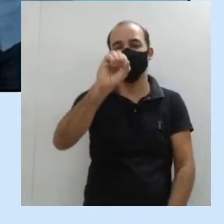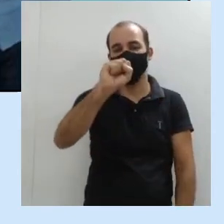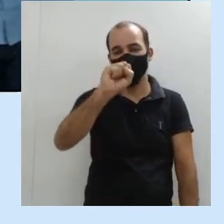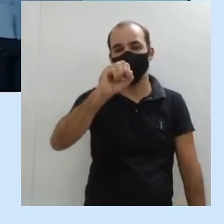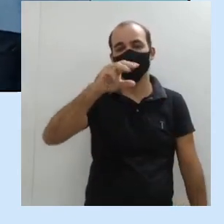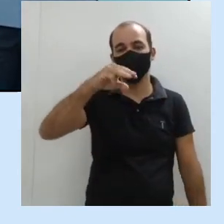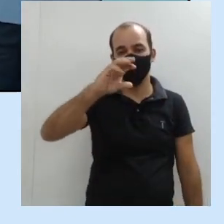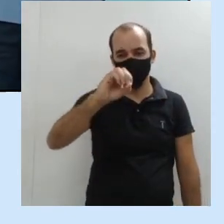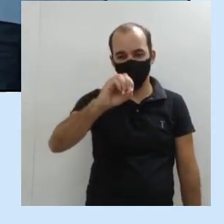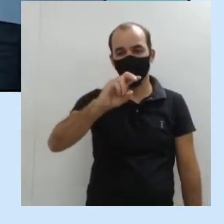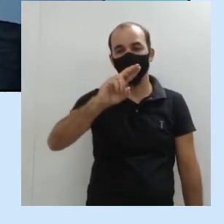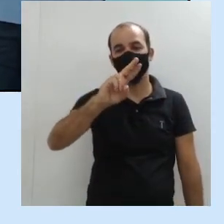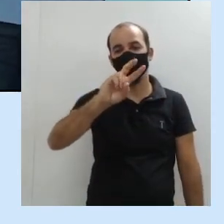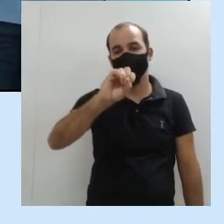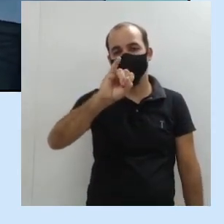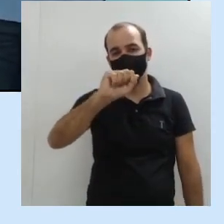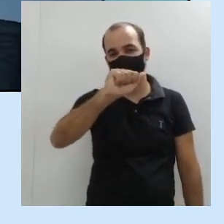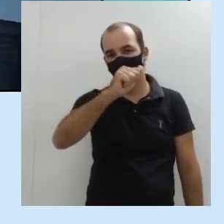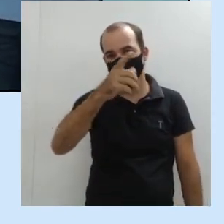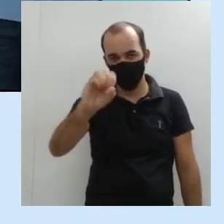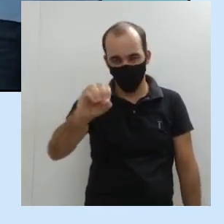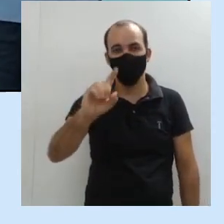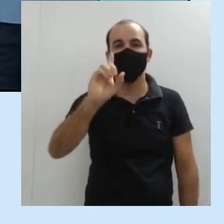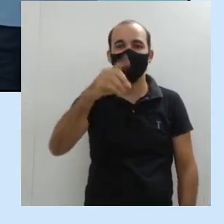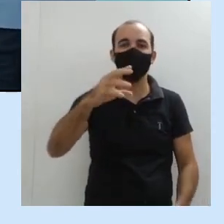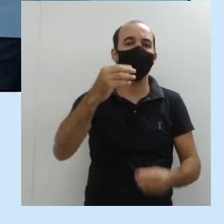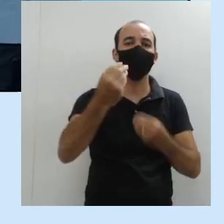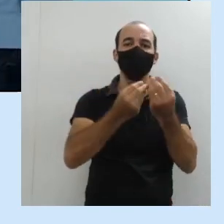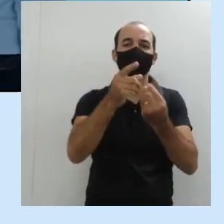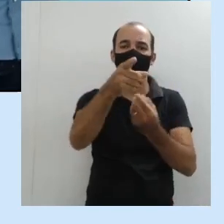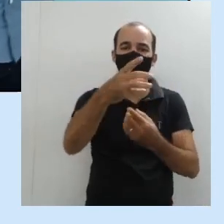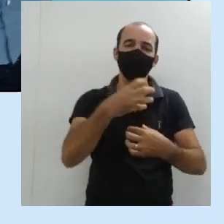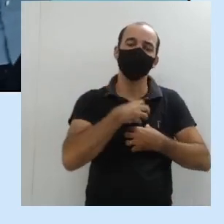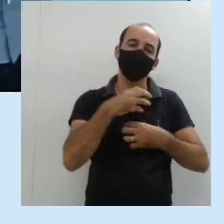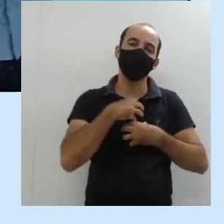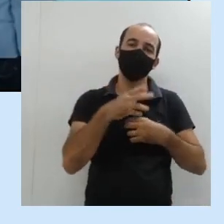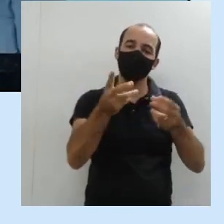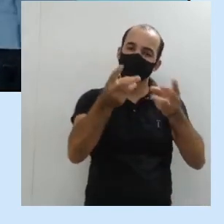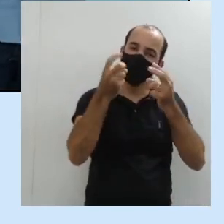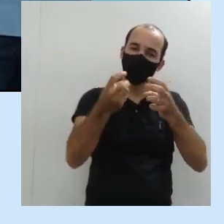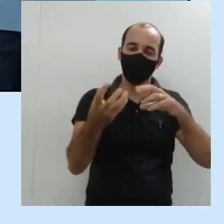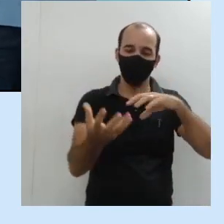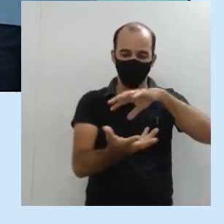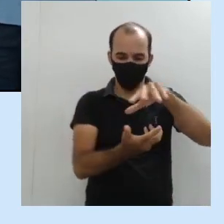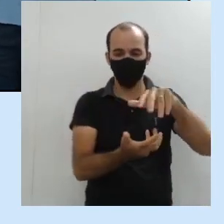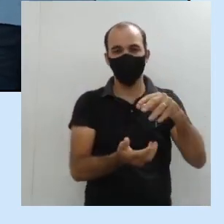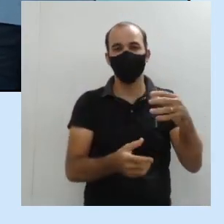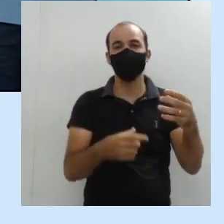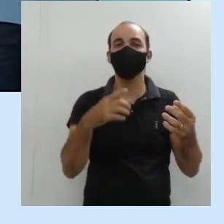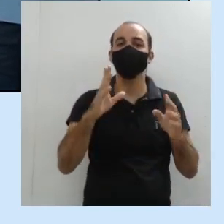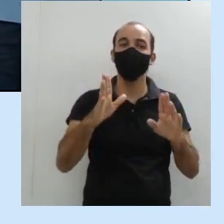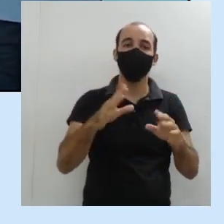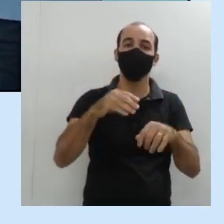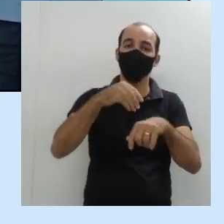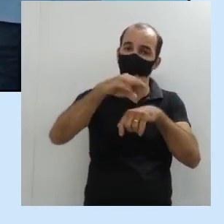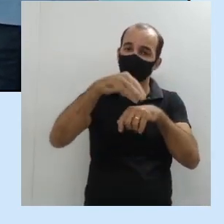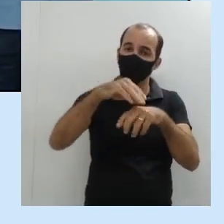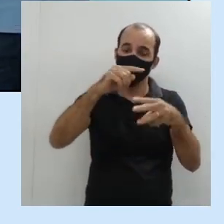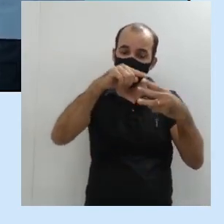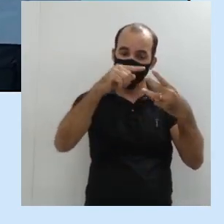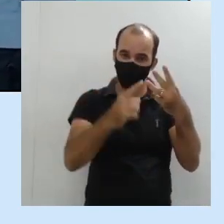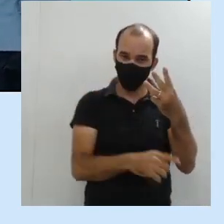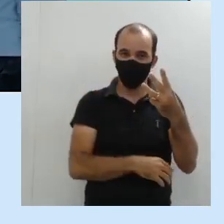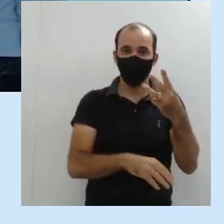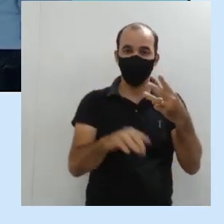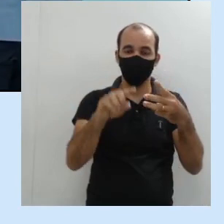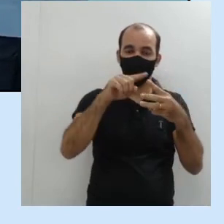quais são as teorias que vai servir de base para essa sua forma de ver. Então, 3 coisas que eu preciso colocar na minha mente.